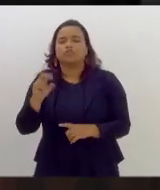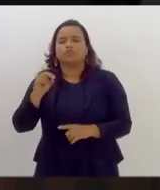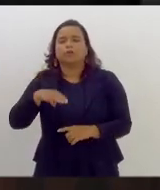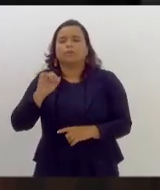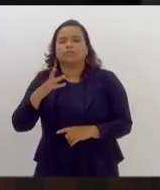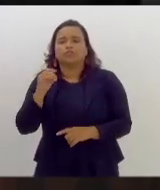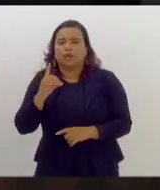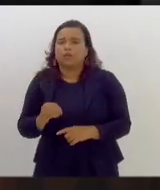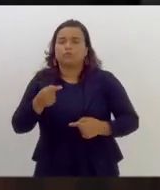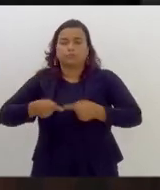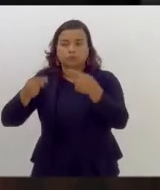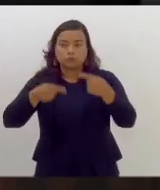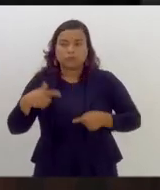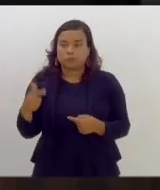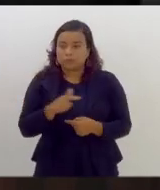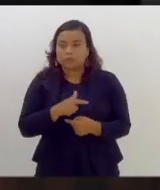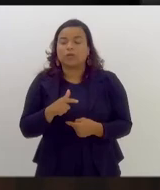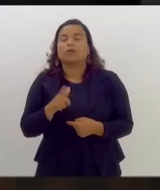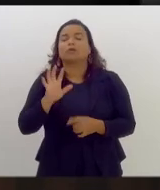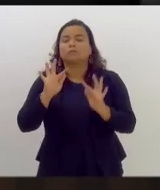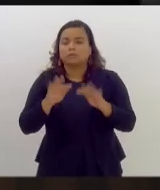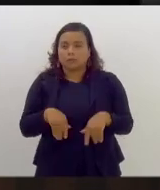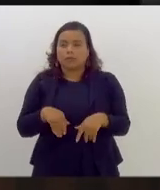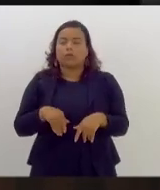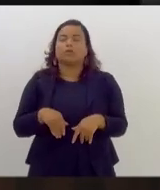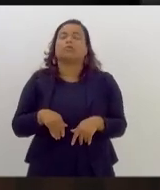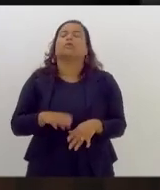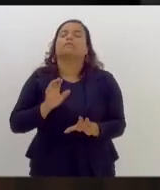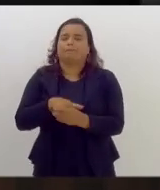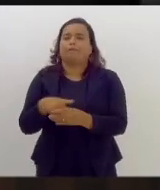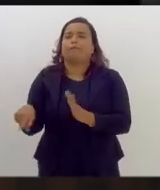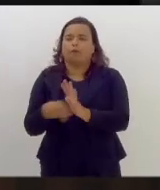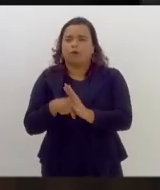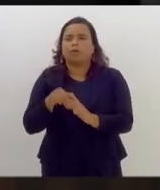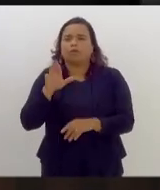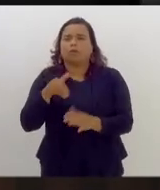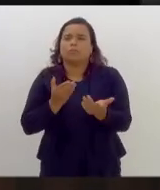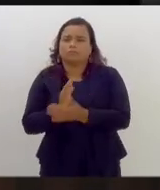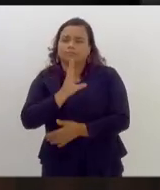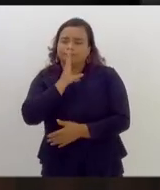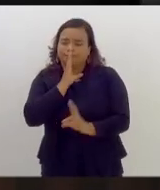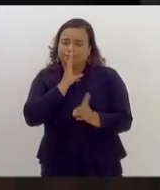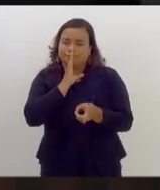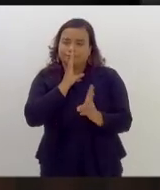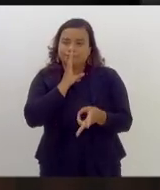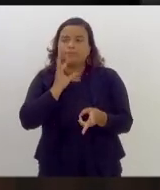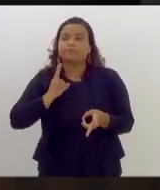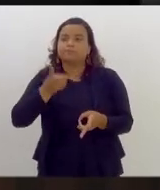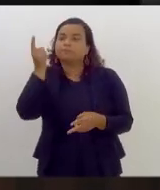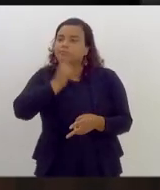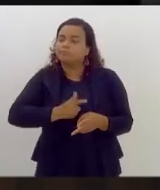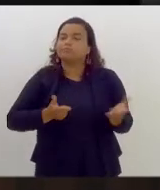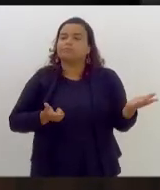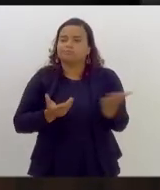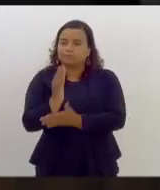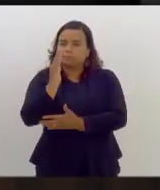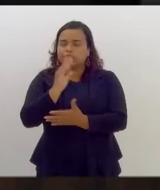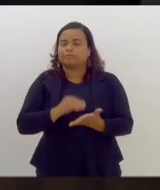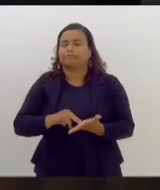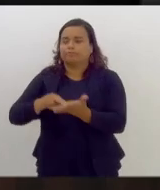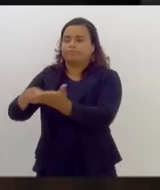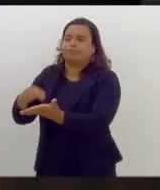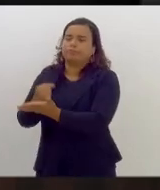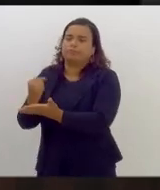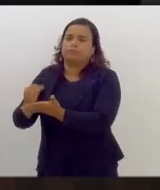discussão, não havendo que queira discutir, encerrada a discussão, em votação, os senhores que aprovam, permaneçam como estão aprovados, vai à